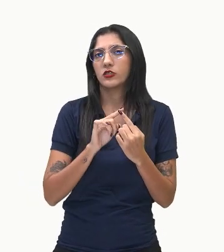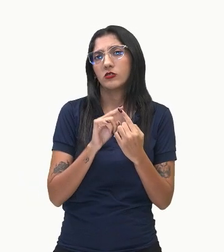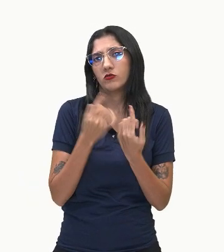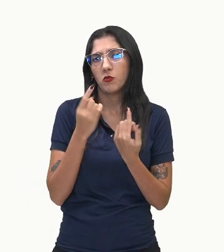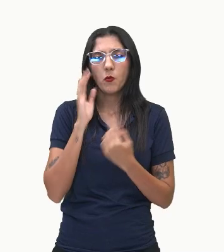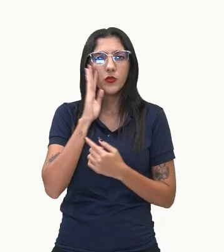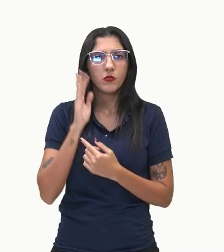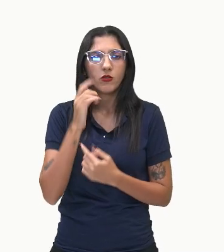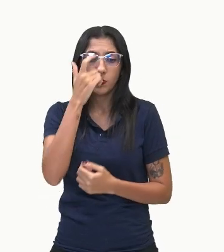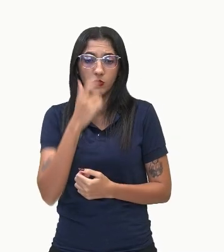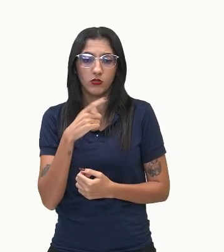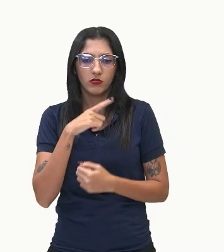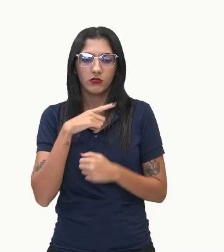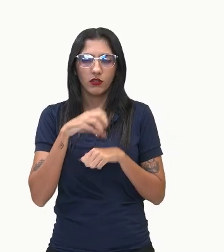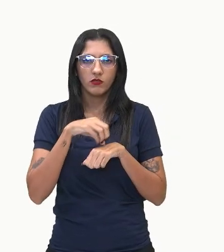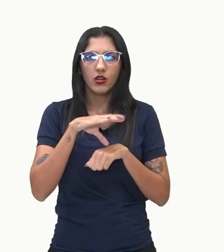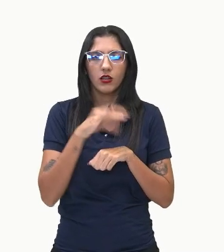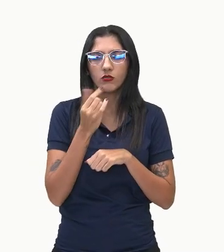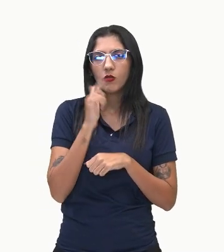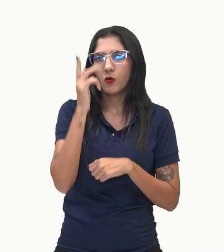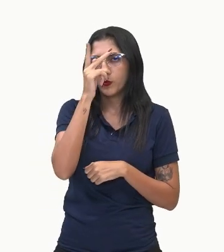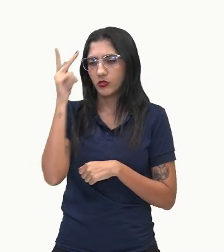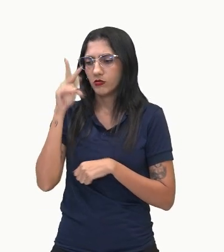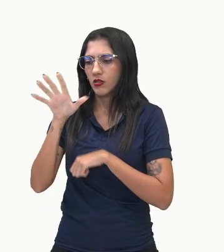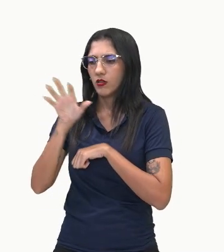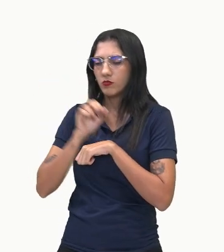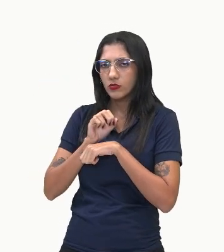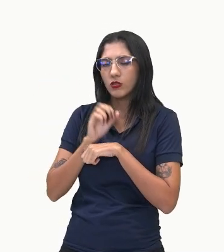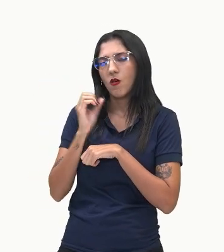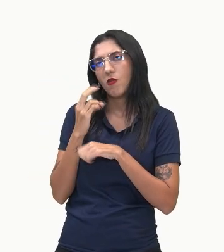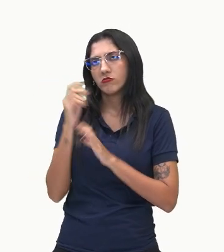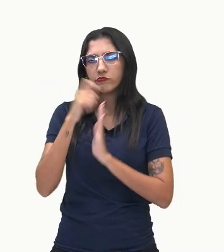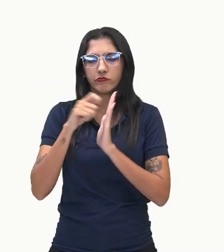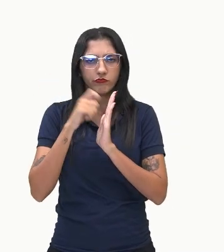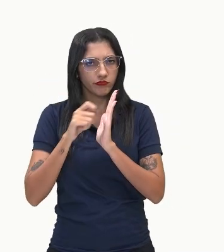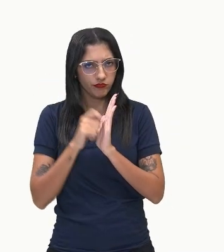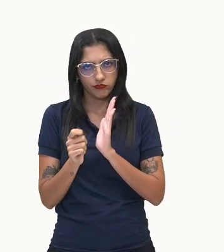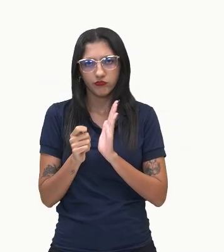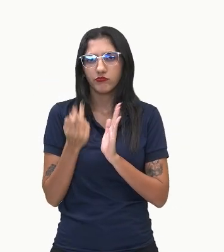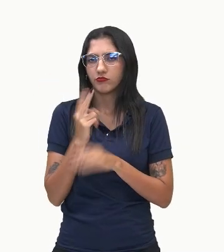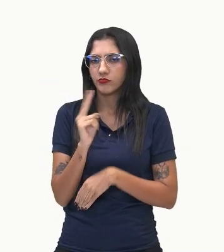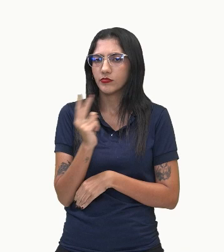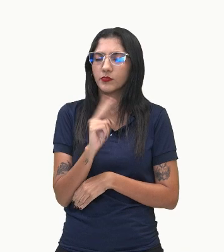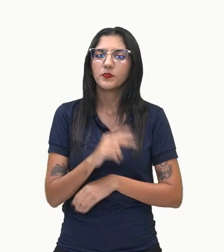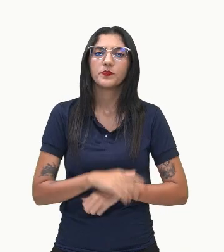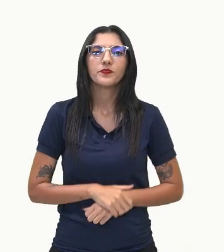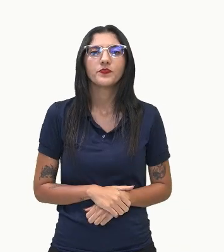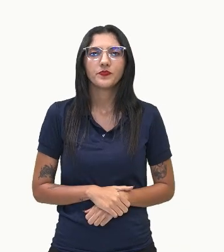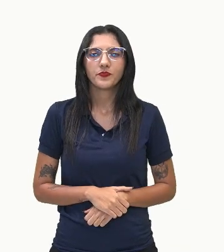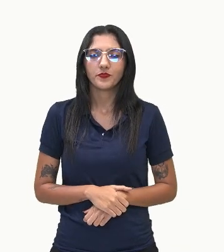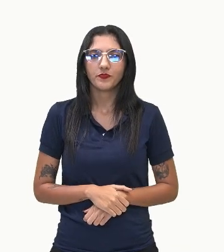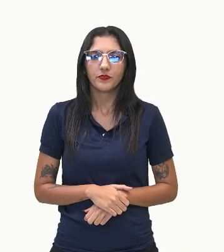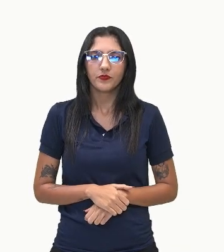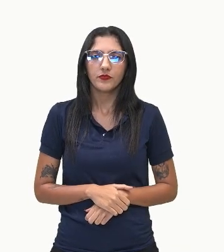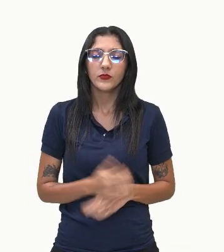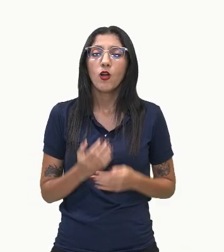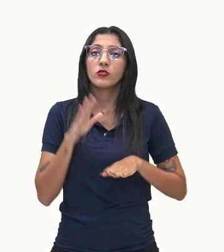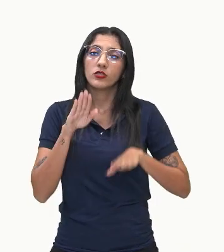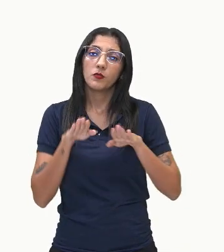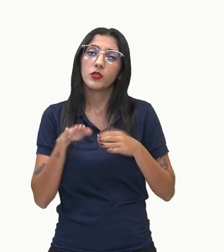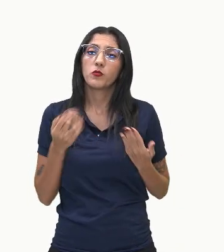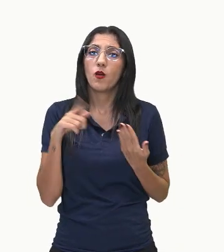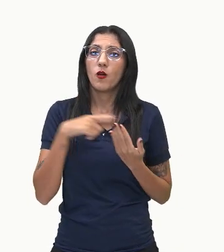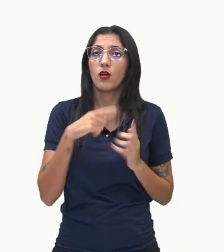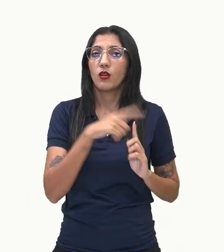está falando ou de quem está escrevendo. De acordo com cada interação social que